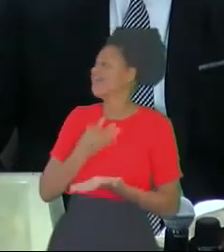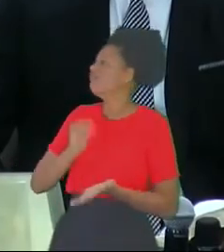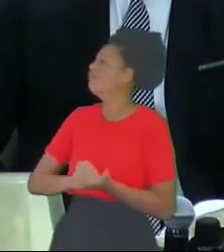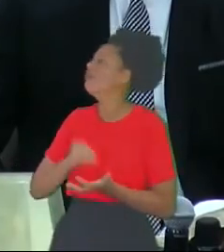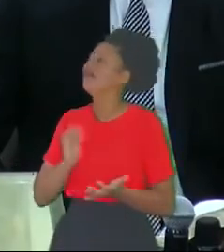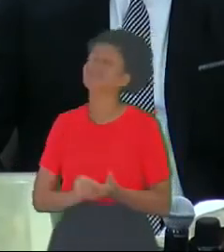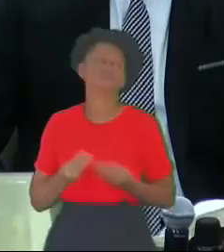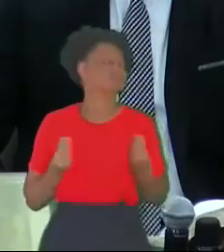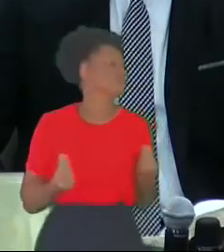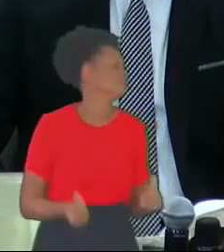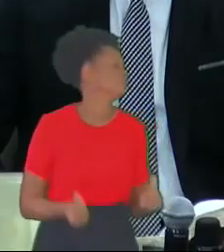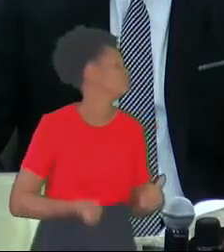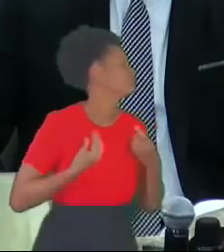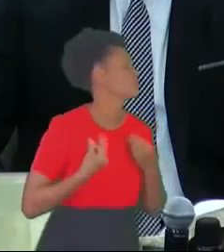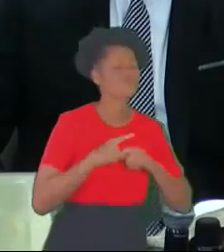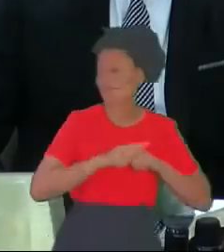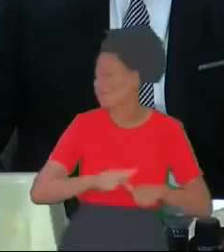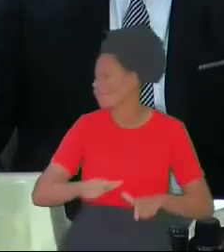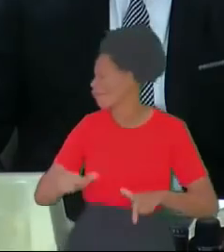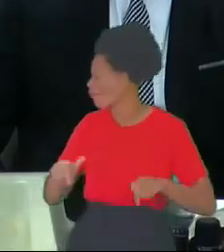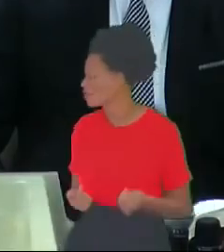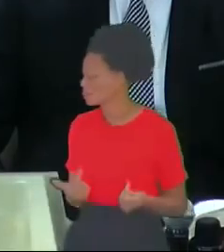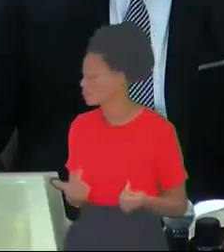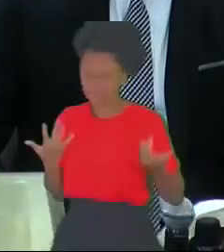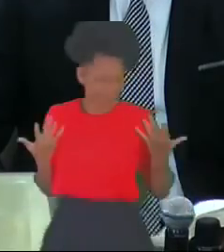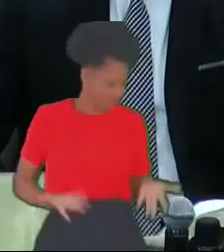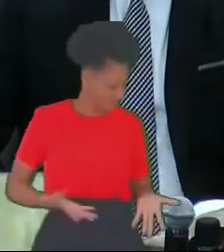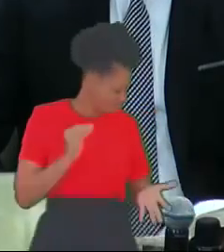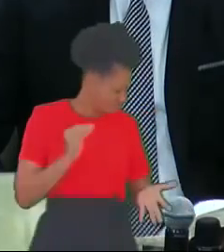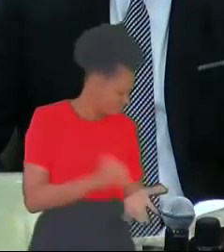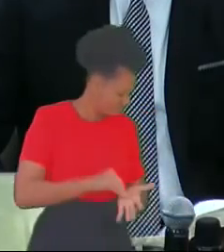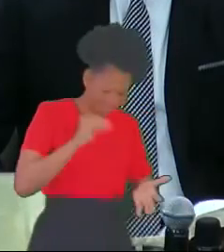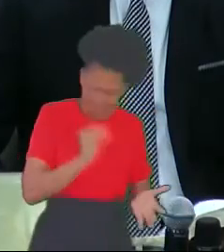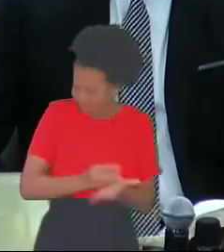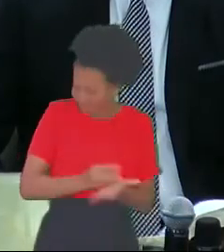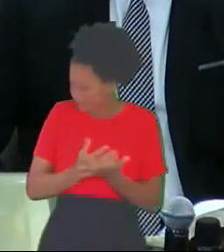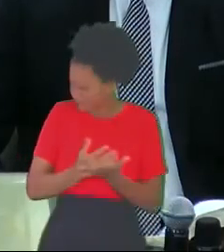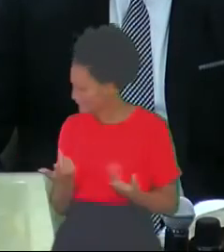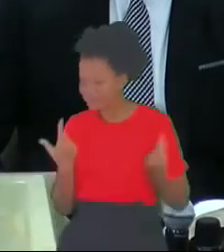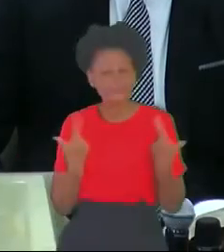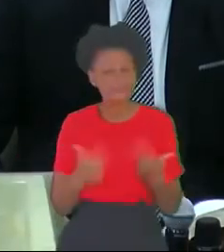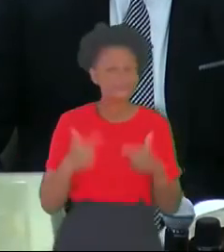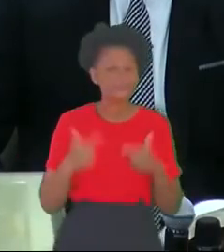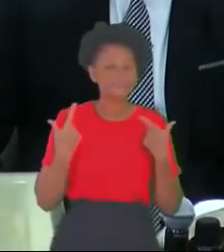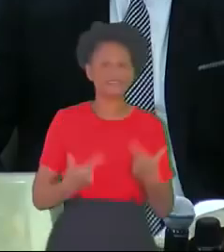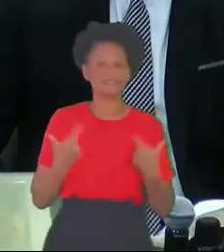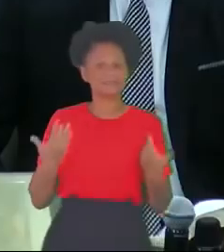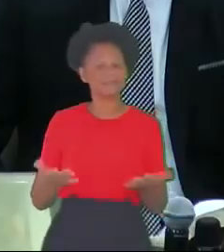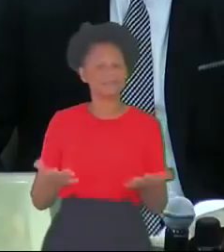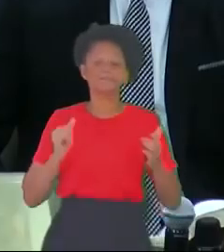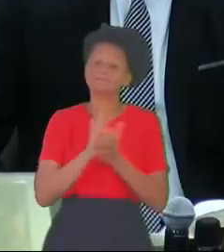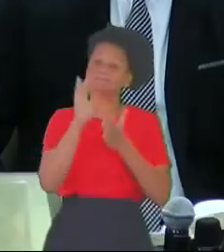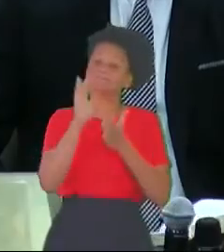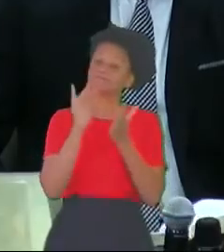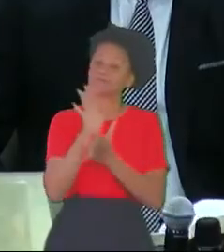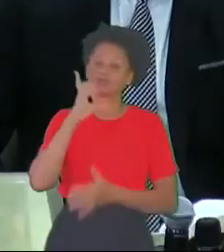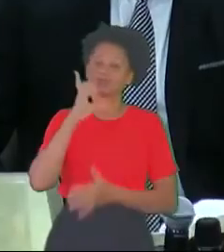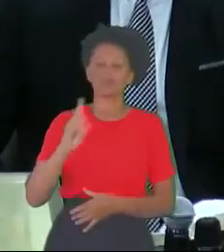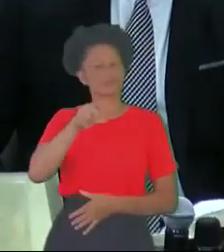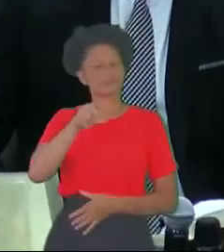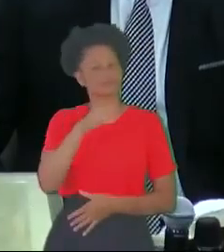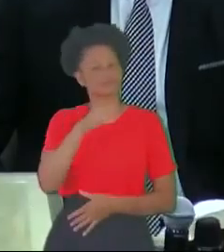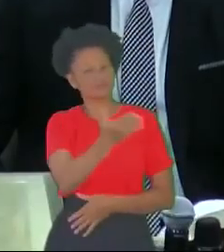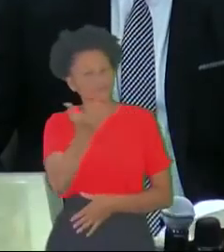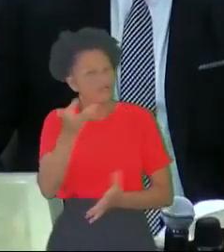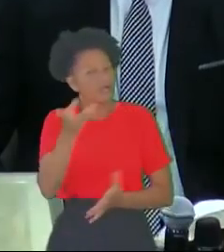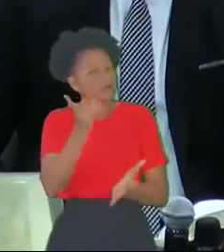sentindo ausência. Ela estava sentindo que estava faltando alguma coisa. Louvado seja Deus. Irmãos amados, olhe,